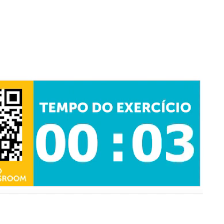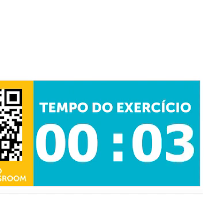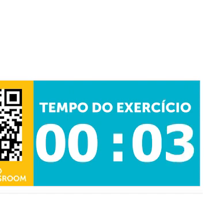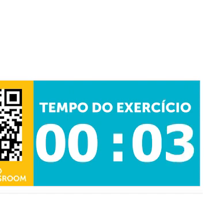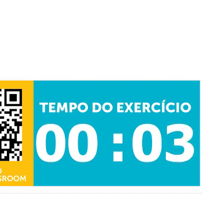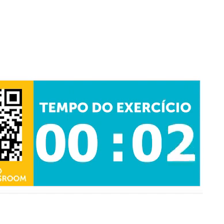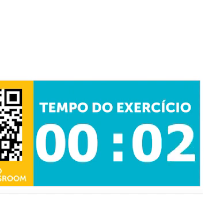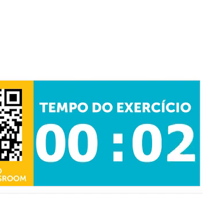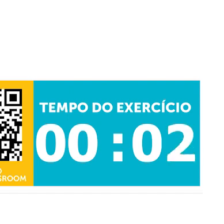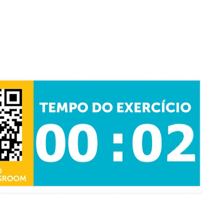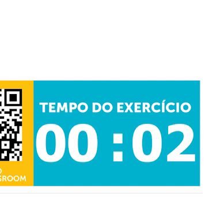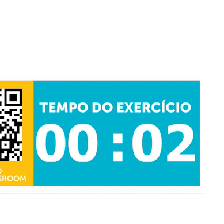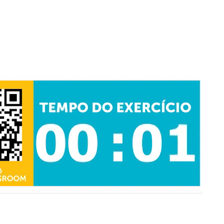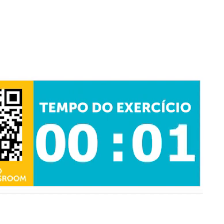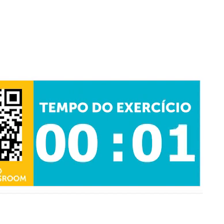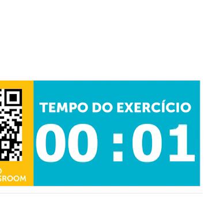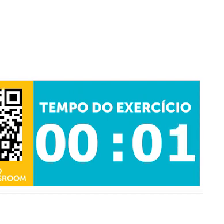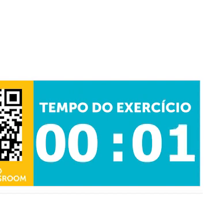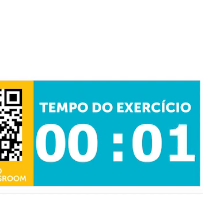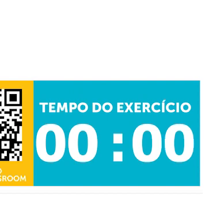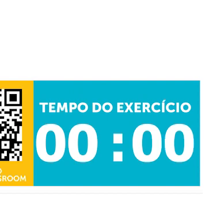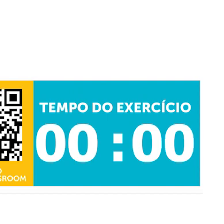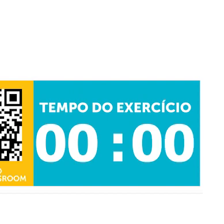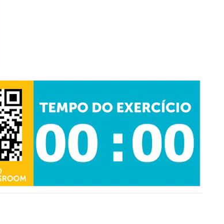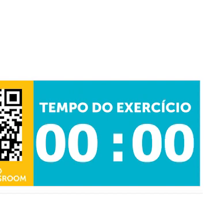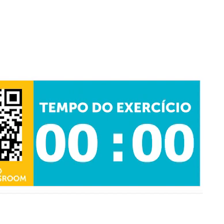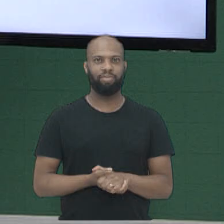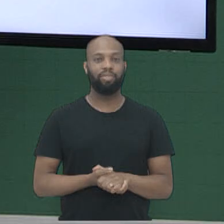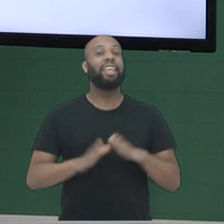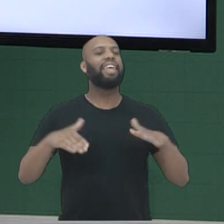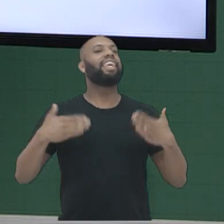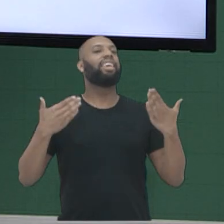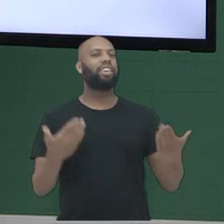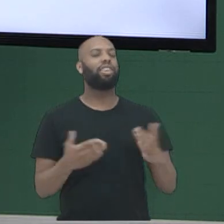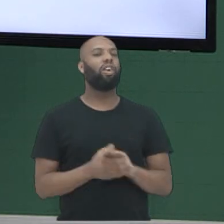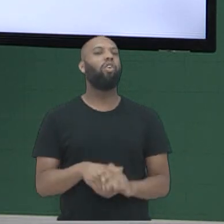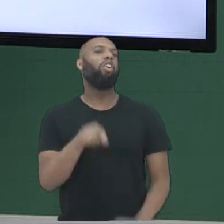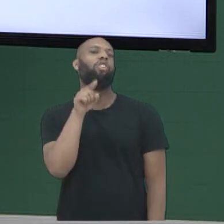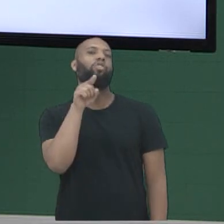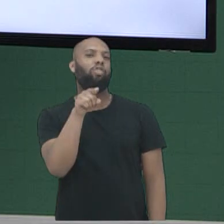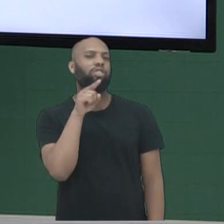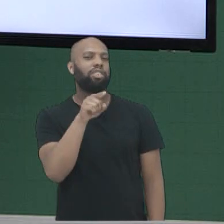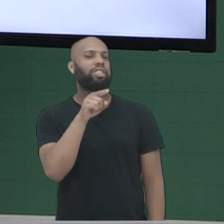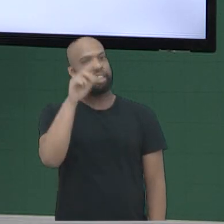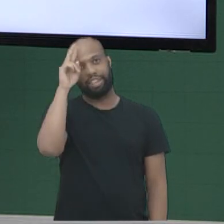eu coloquei aqui um exemplo, depois eu vou trazer para você e vou te contar o meu exemplo, tá bom? Até mais!